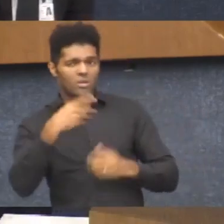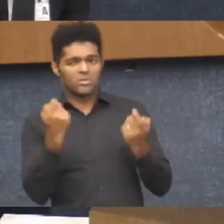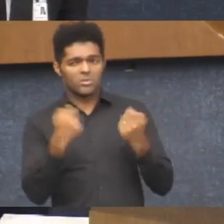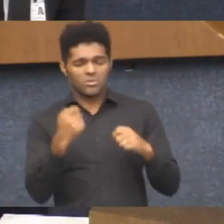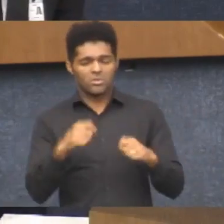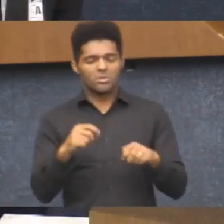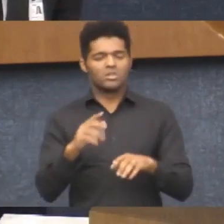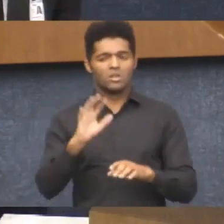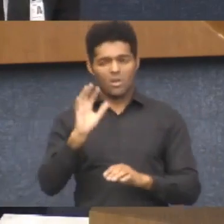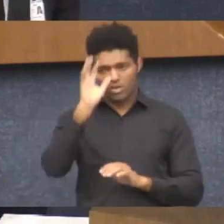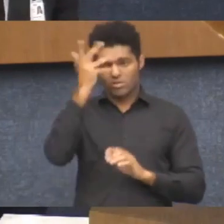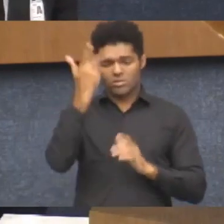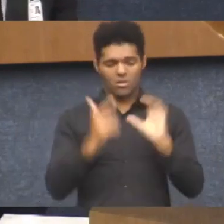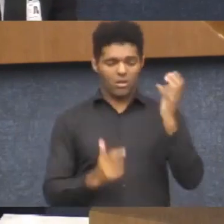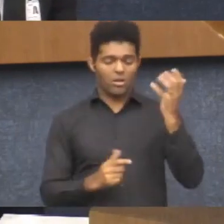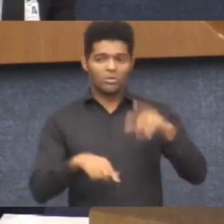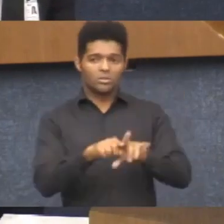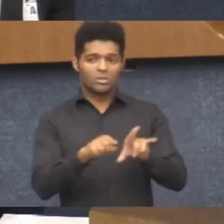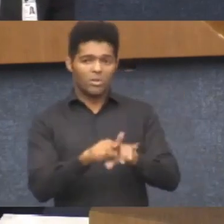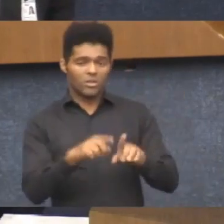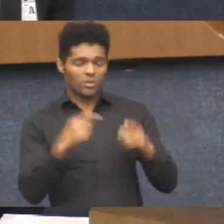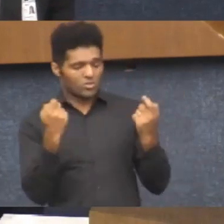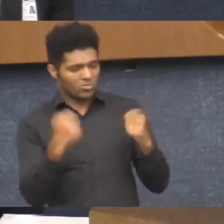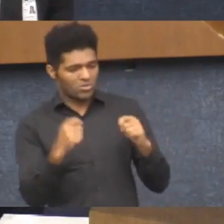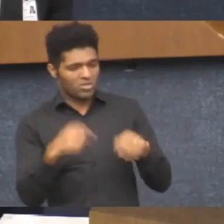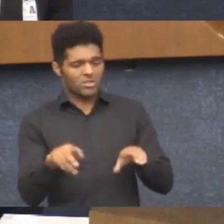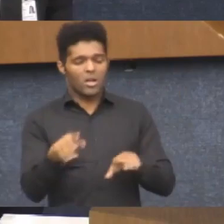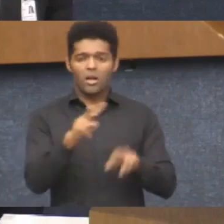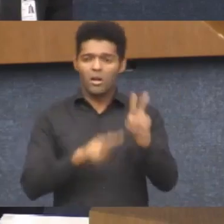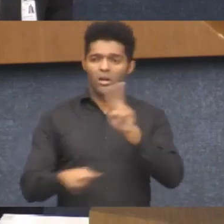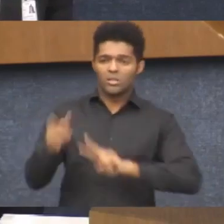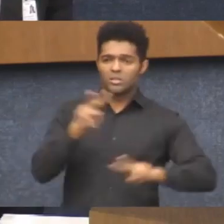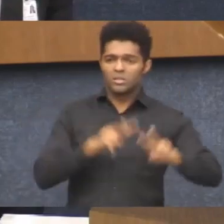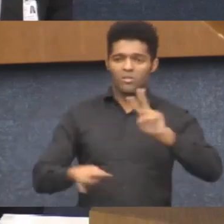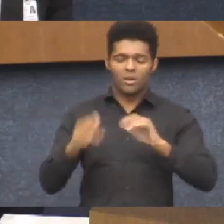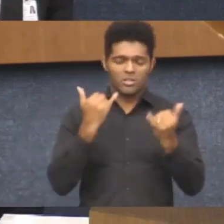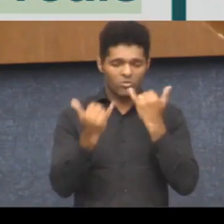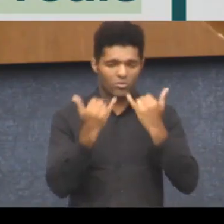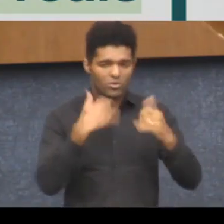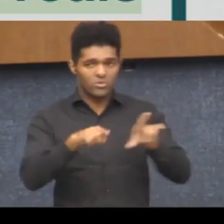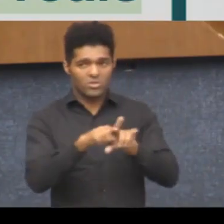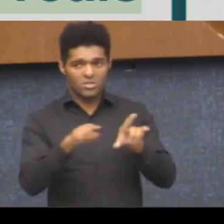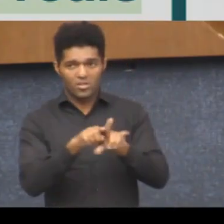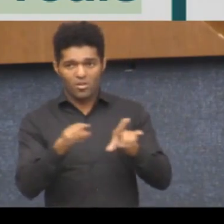E a gente tem muitos outros dados para estudar lá, inclusive do efeito das ACS, do efeito